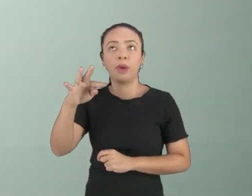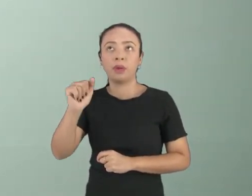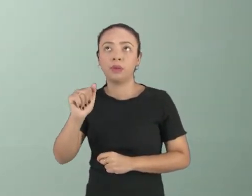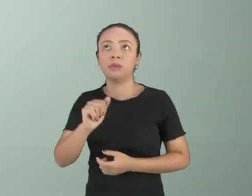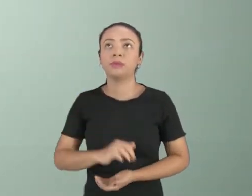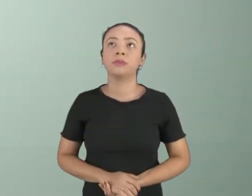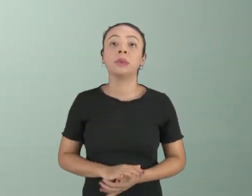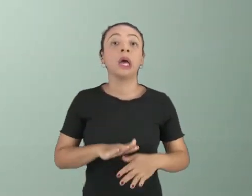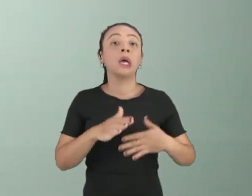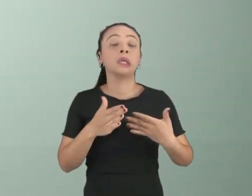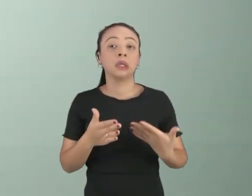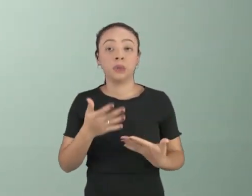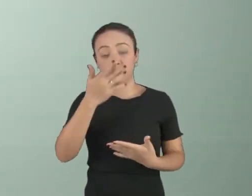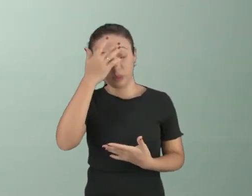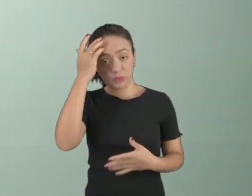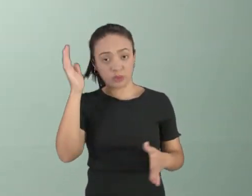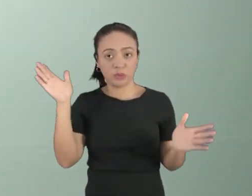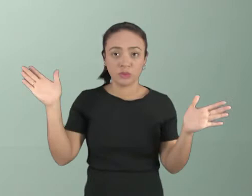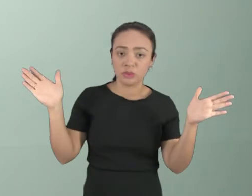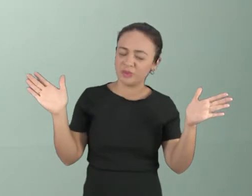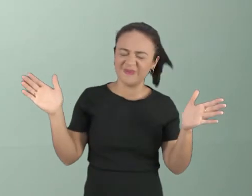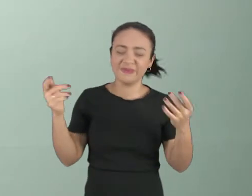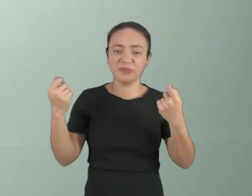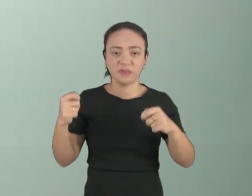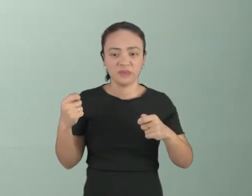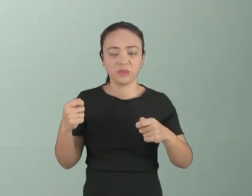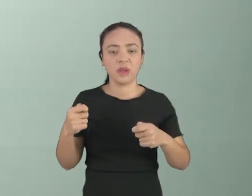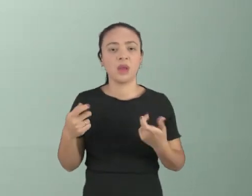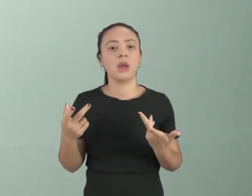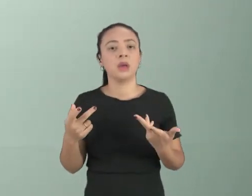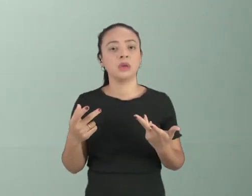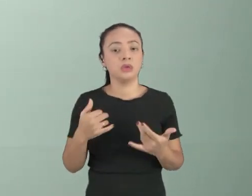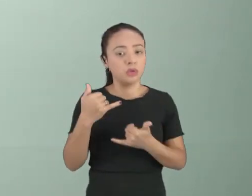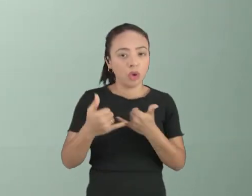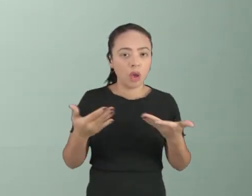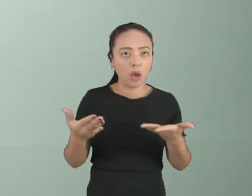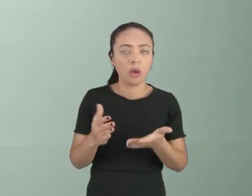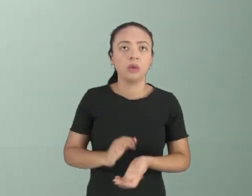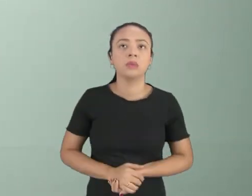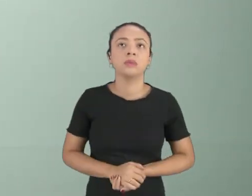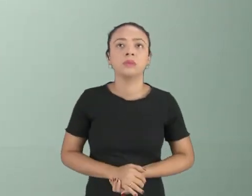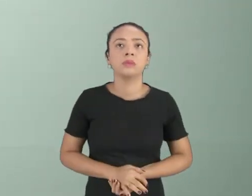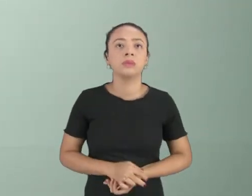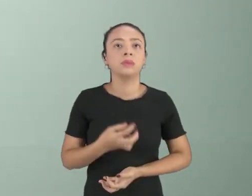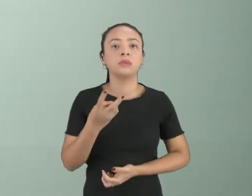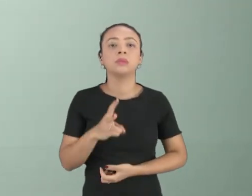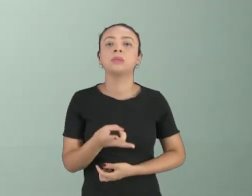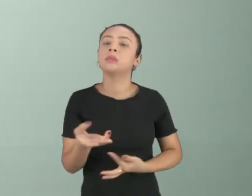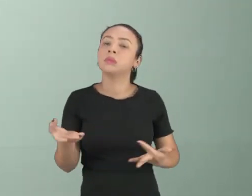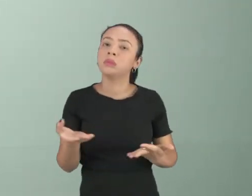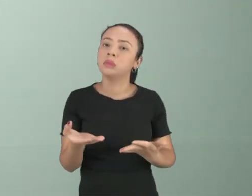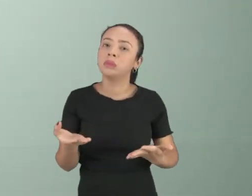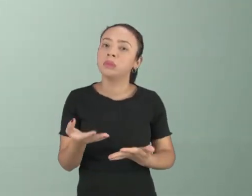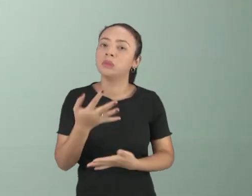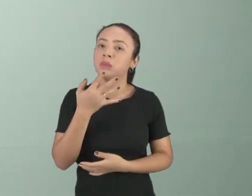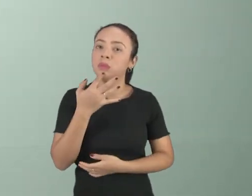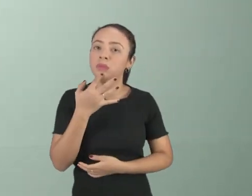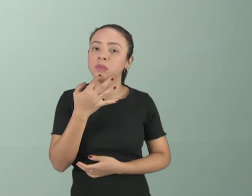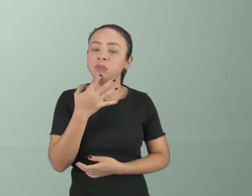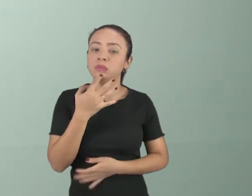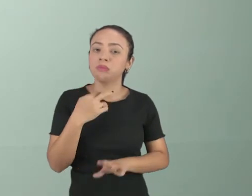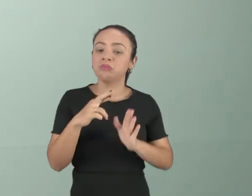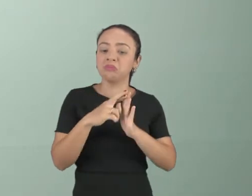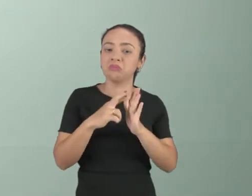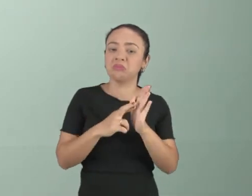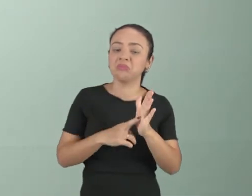defensiva, né? Aí daí o goleiro vai ter que colocar a bola em jogo. Tá bom, galerinha? Vamos continuar agora, vamos trabalhar um pouquinho com